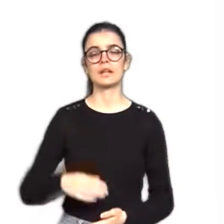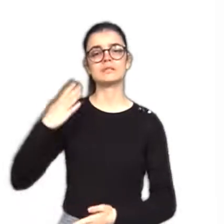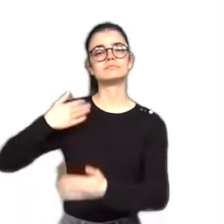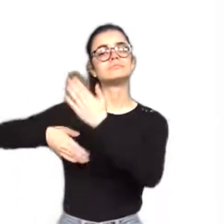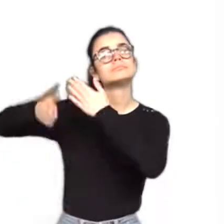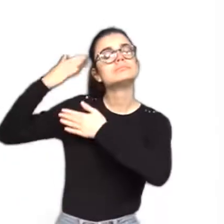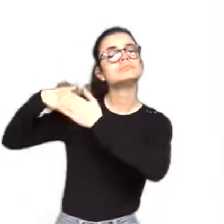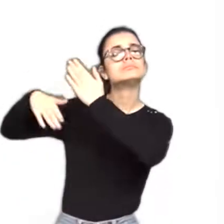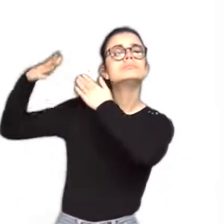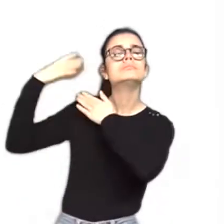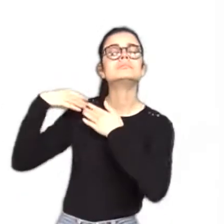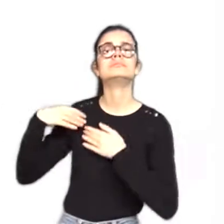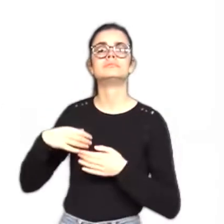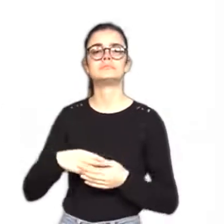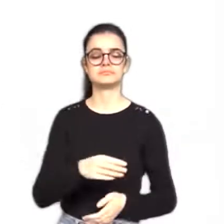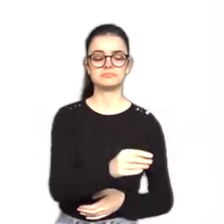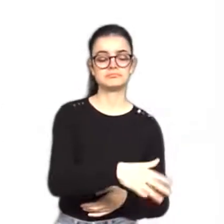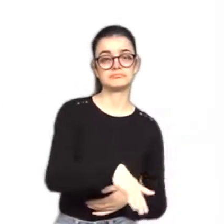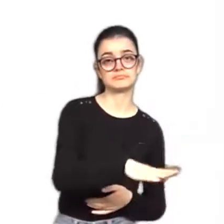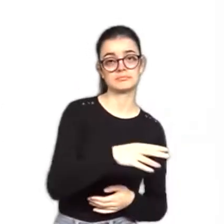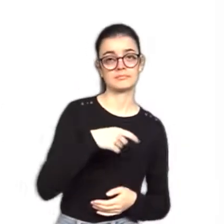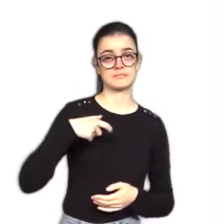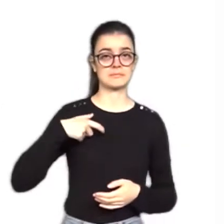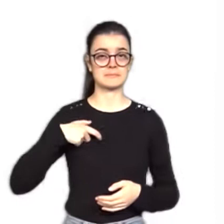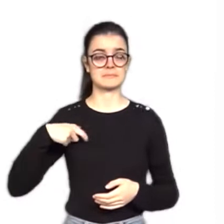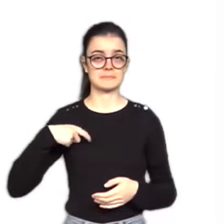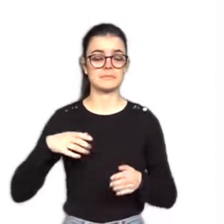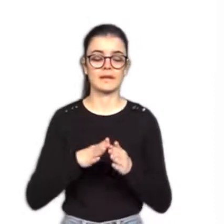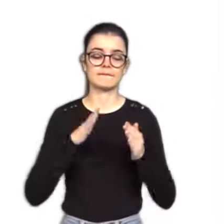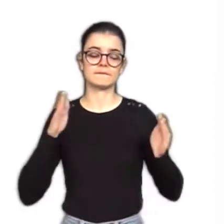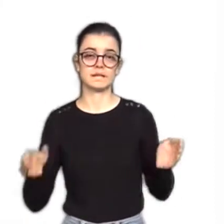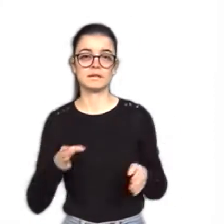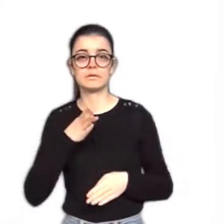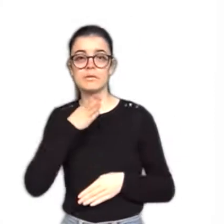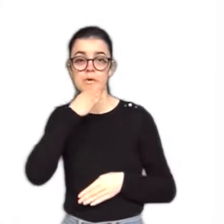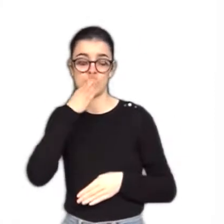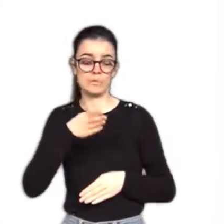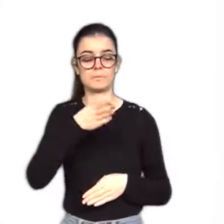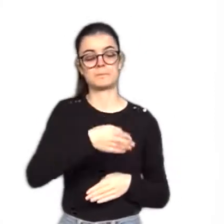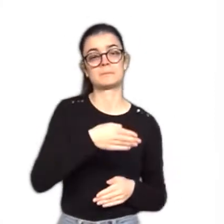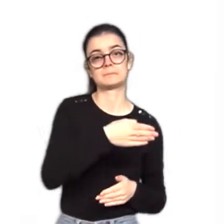Há muitos anos, chegou à Marinha Grande um comboio.